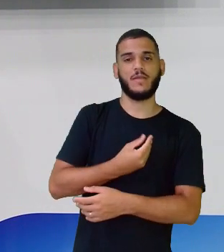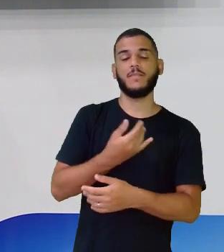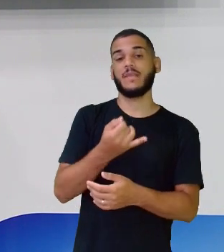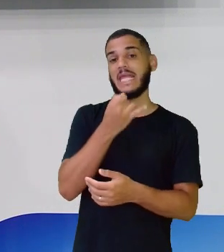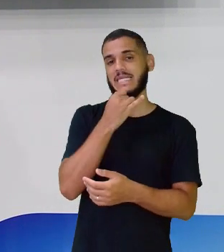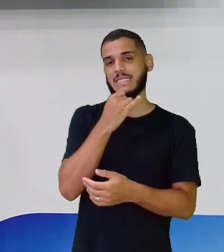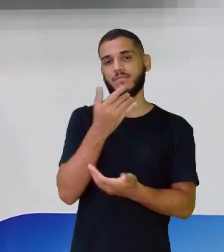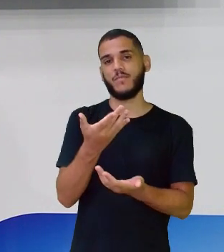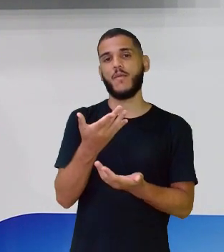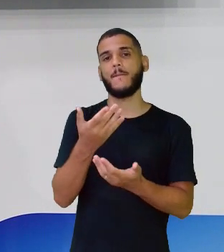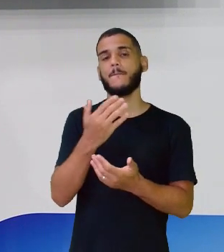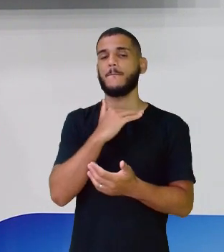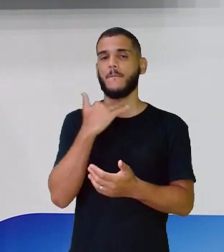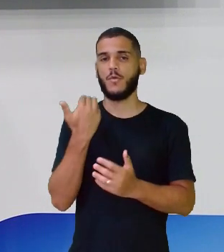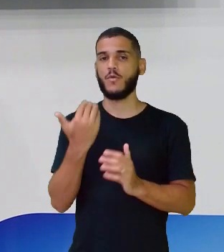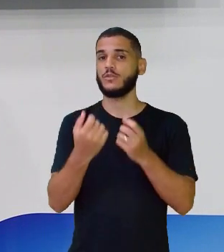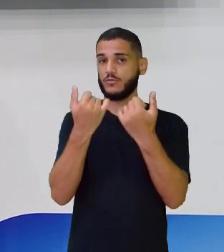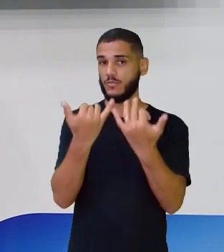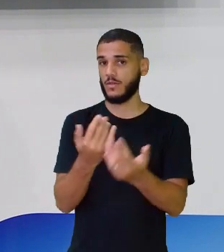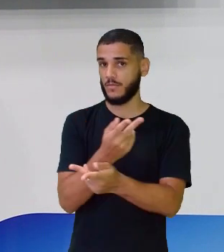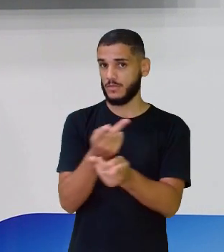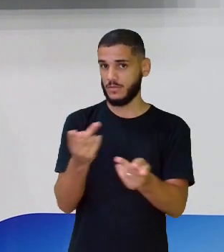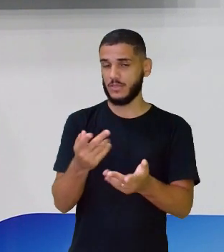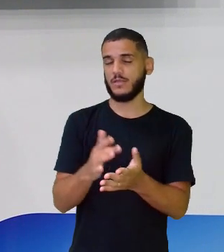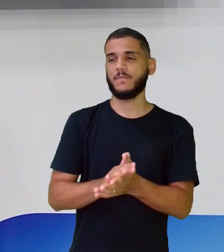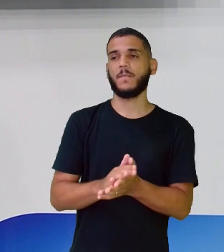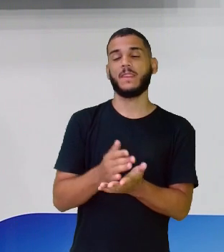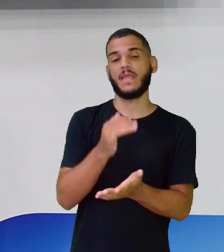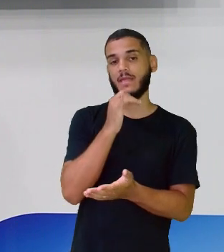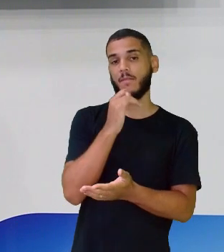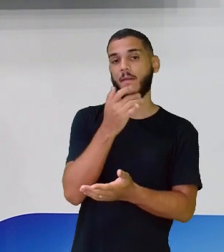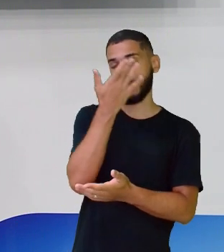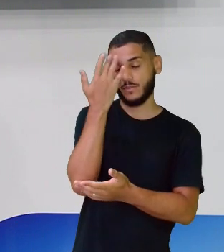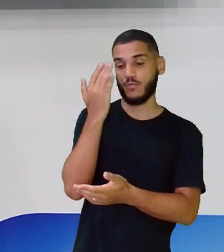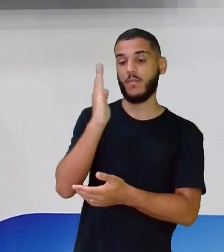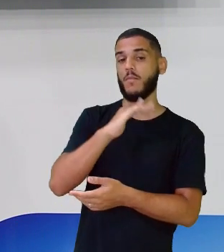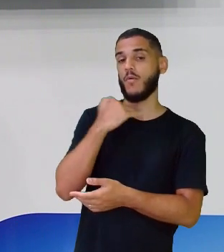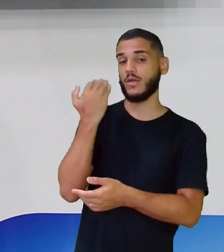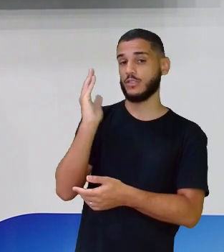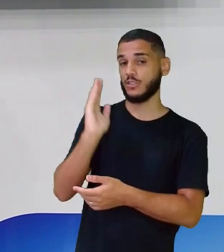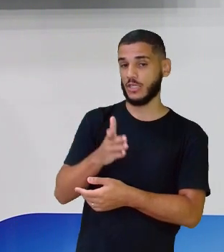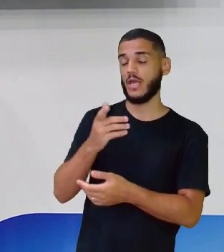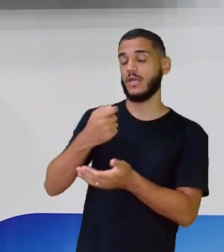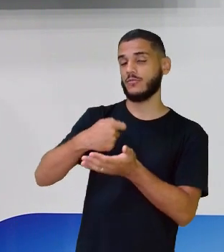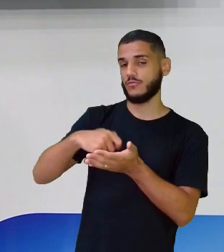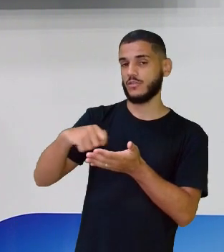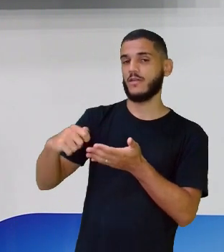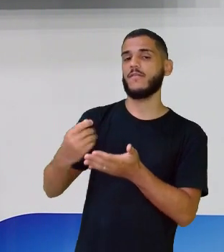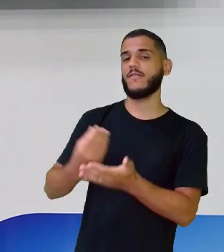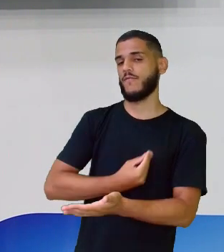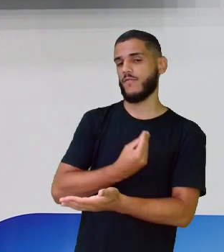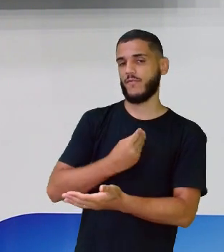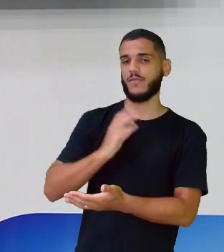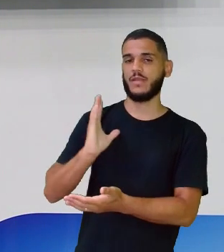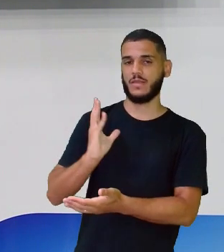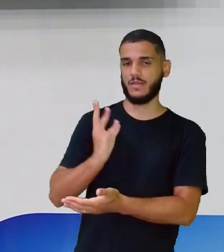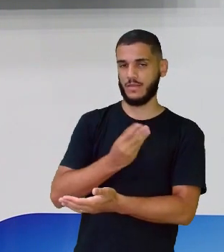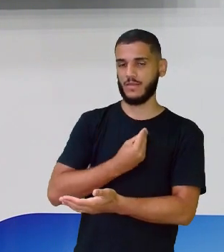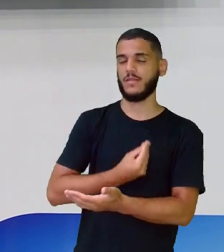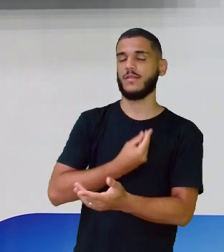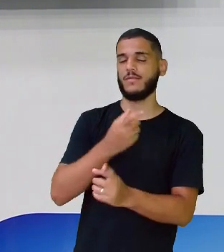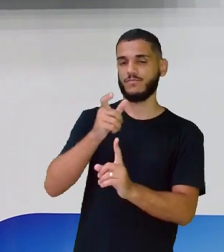só para destacar aqui, quando a pessoa já é falecida e alguém vai escrever a biografia, então